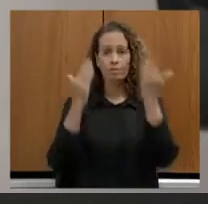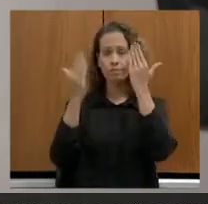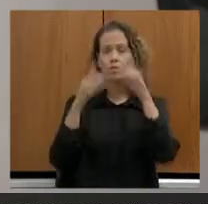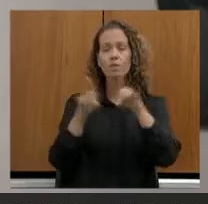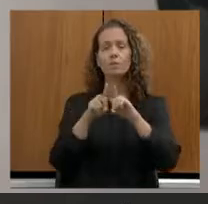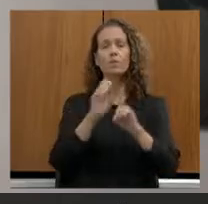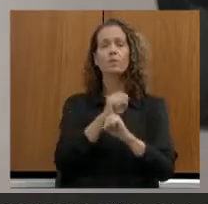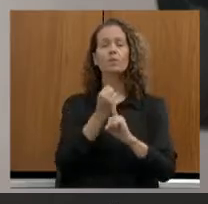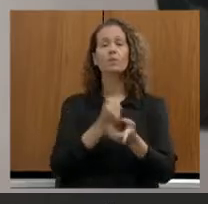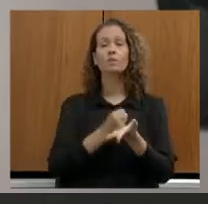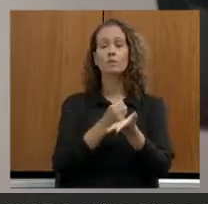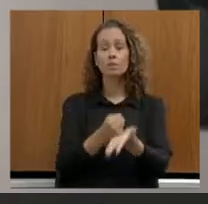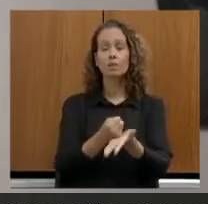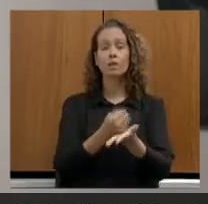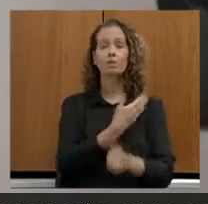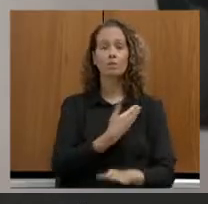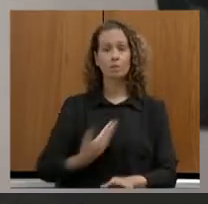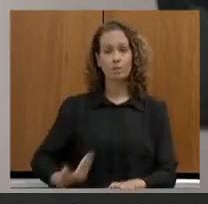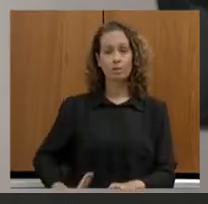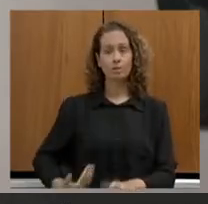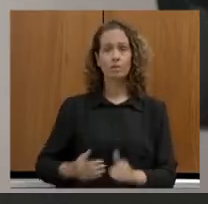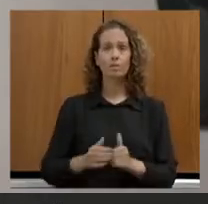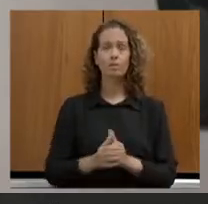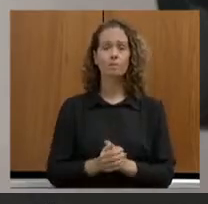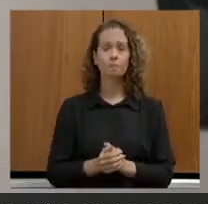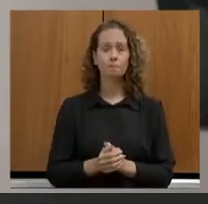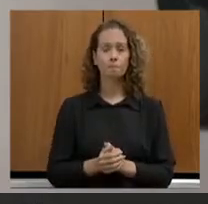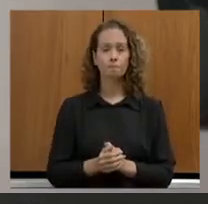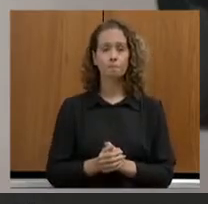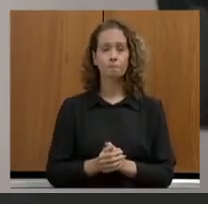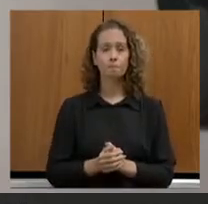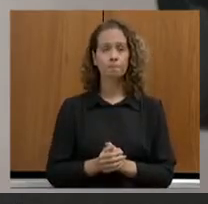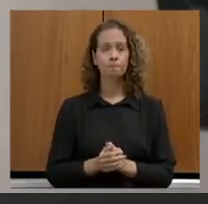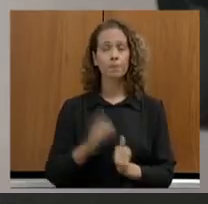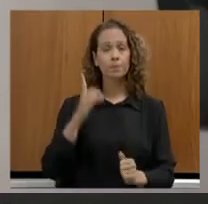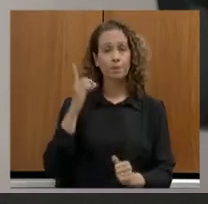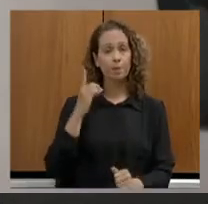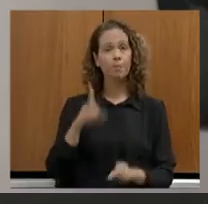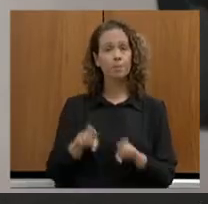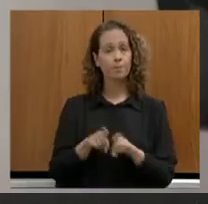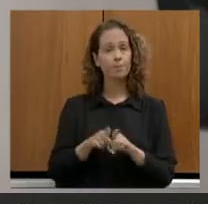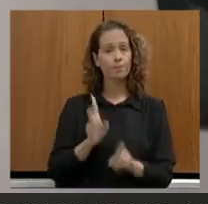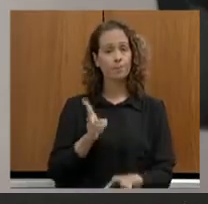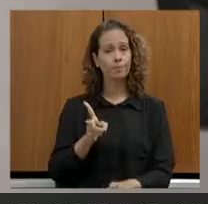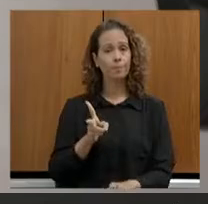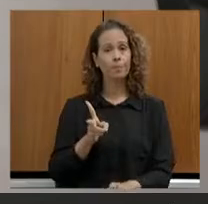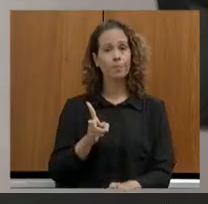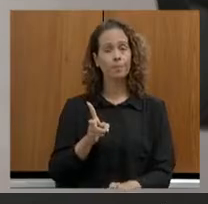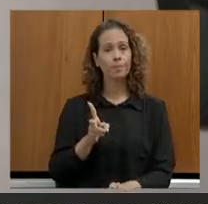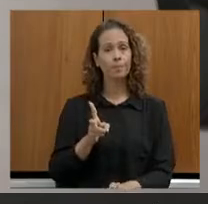Pública de autoria o Deputado André de Jesus